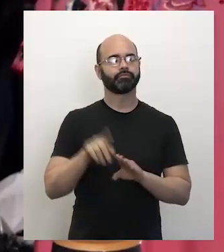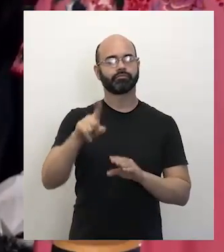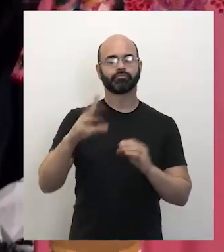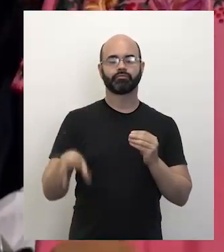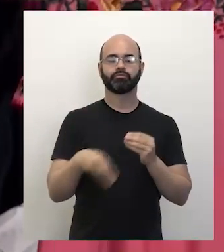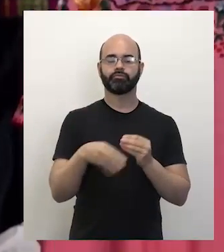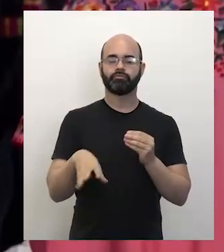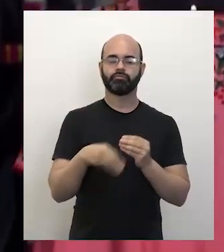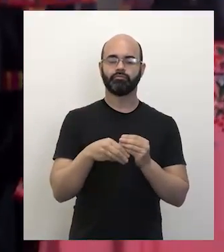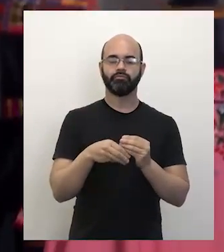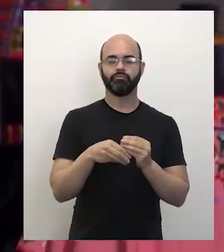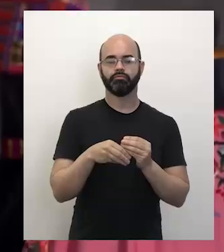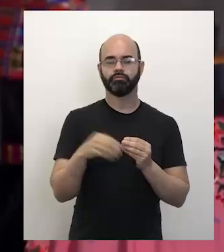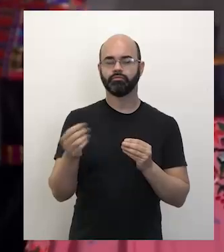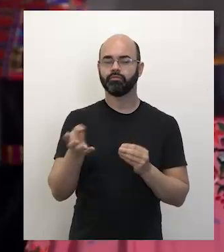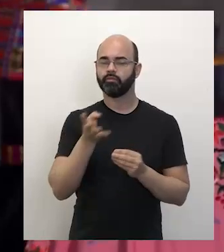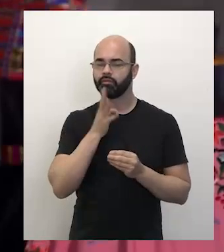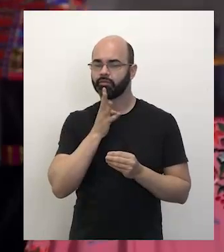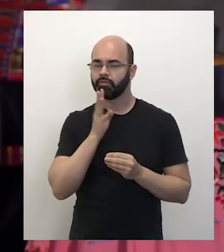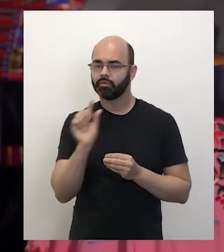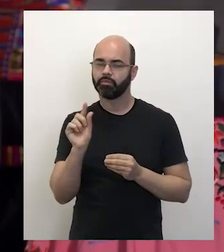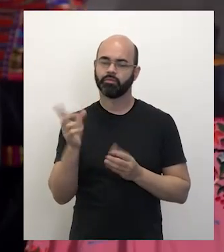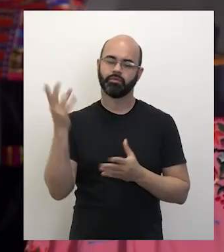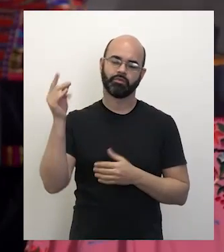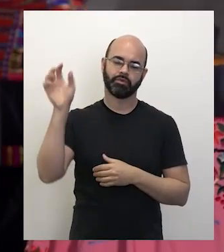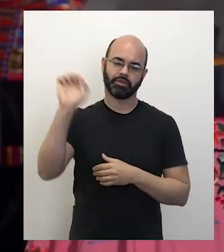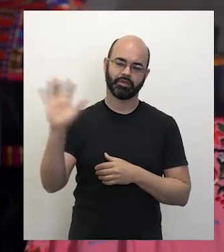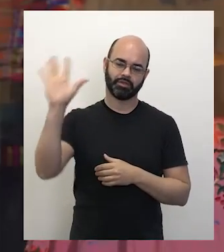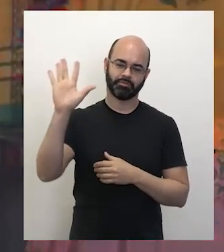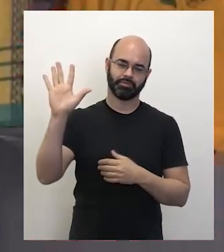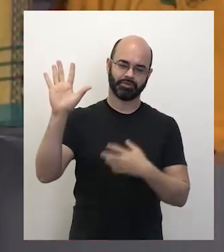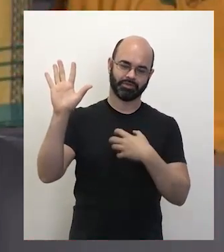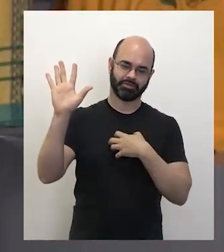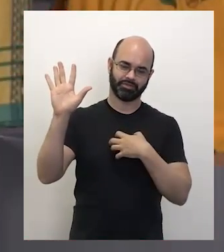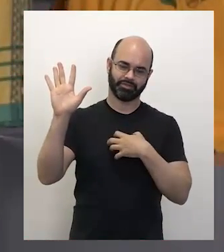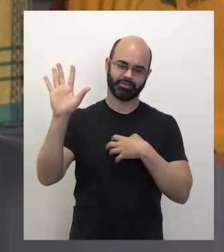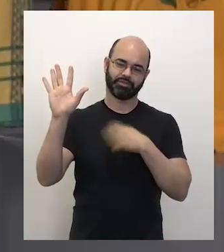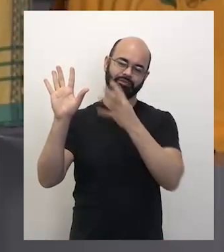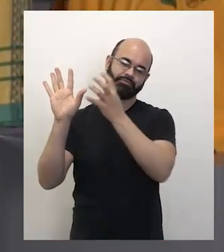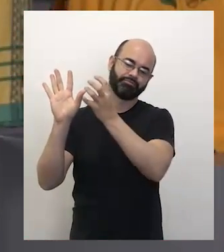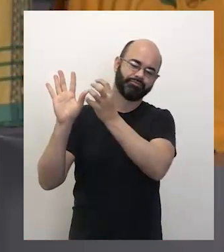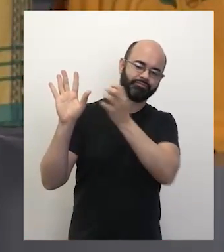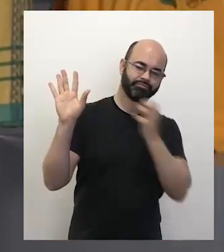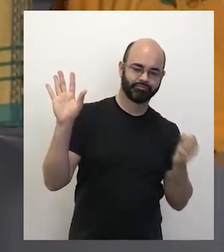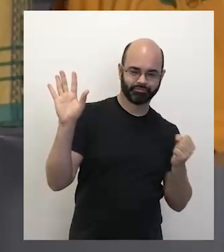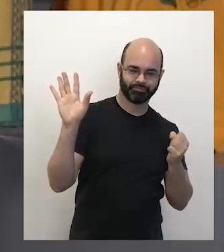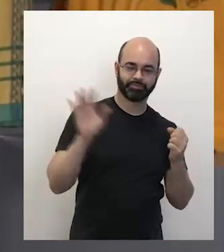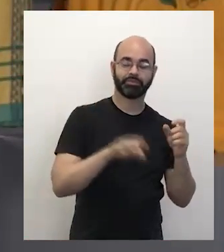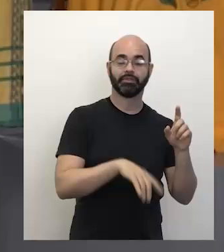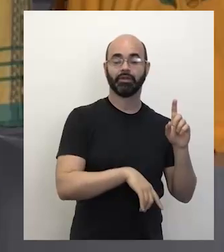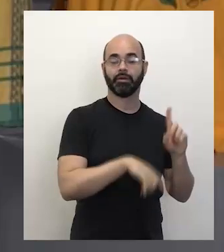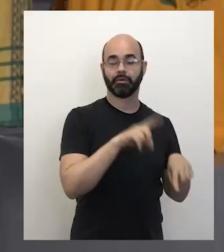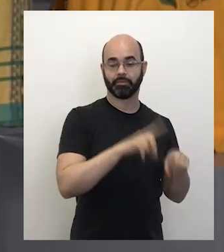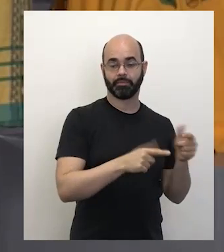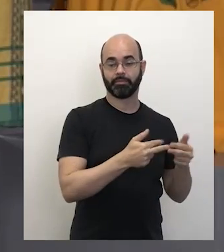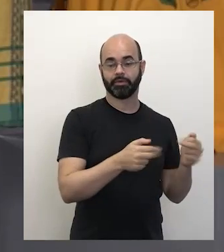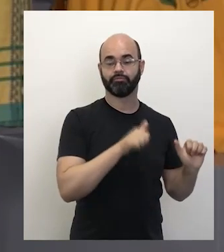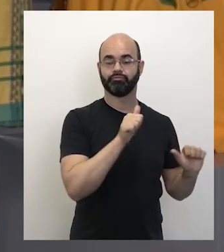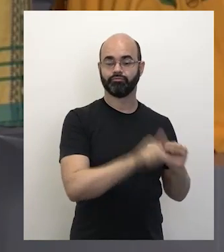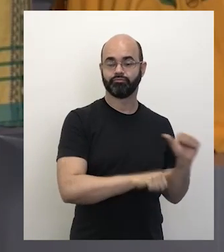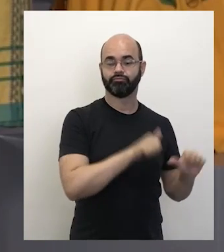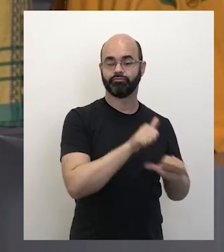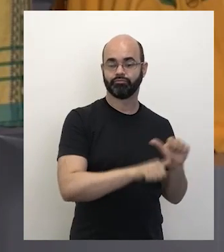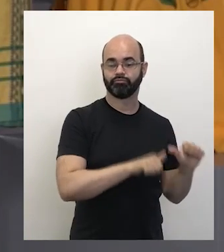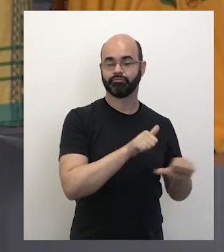agregado um pouco de conhecimento dos espanhóis, né? Que aí passaram a modificar tanto materiais quanto os processos